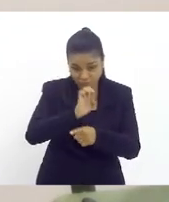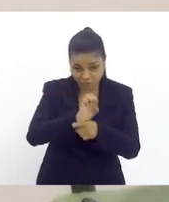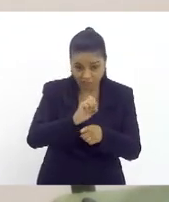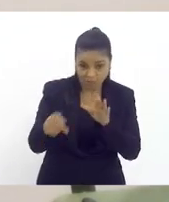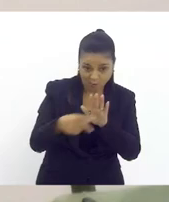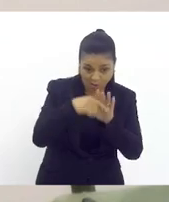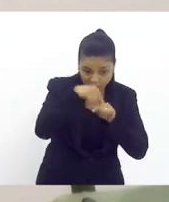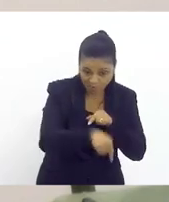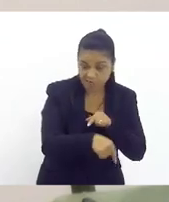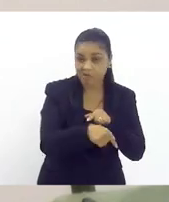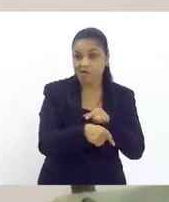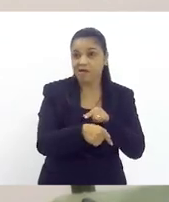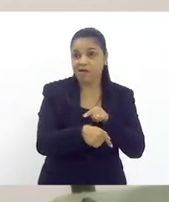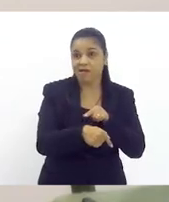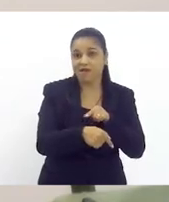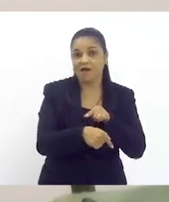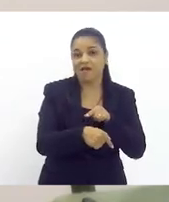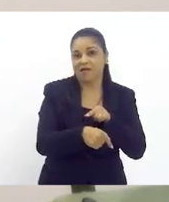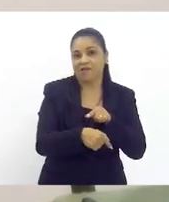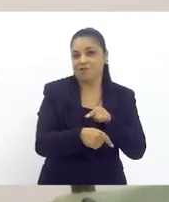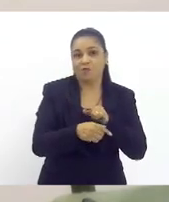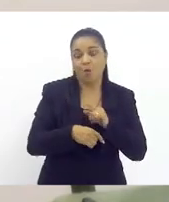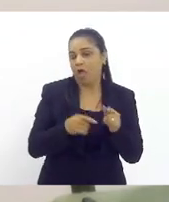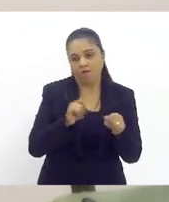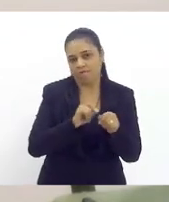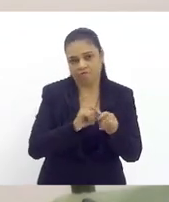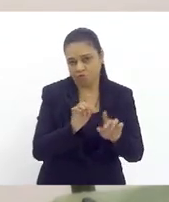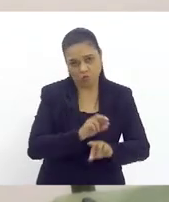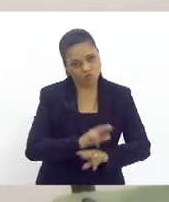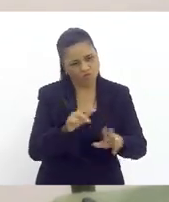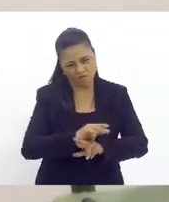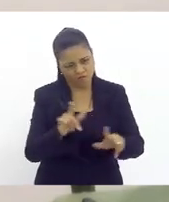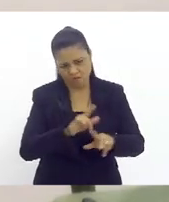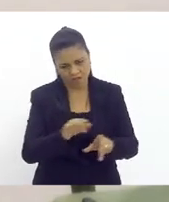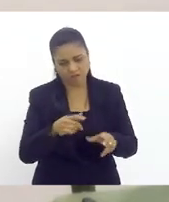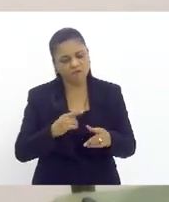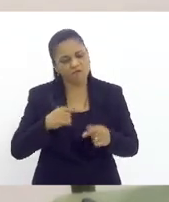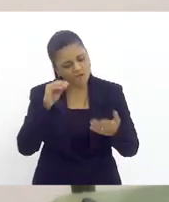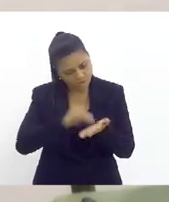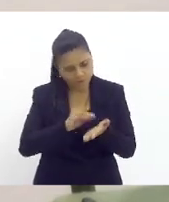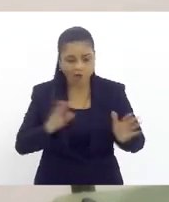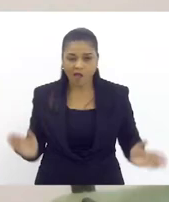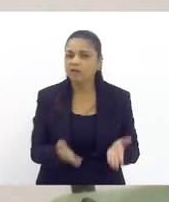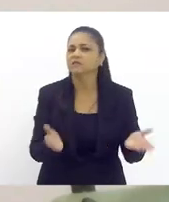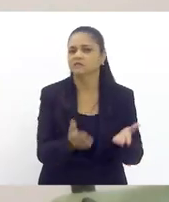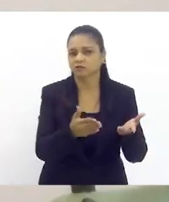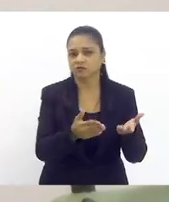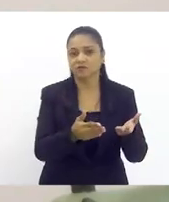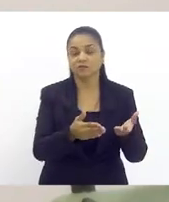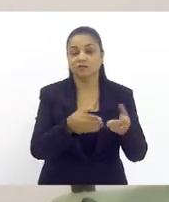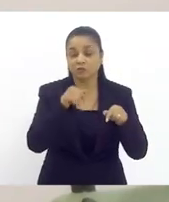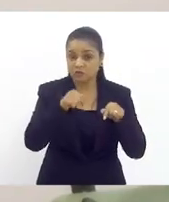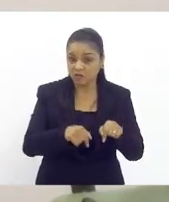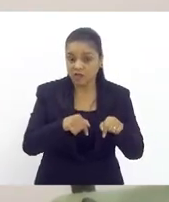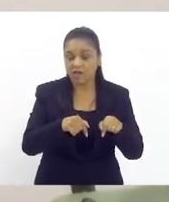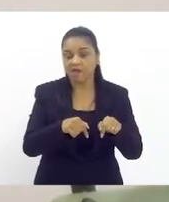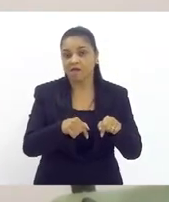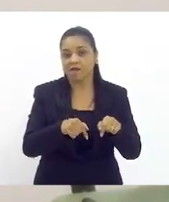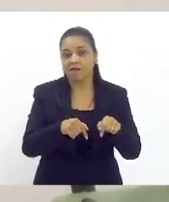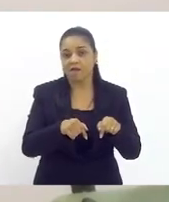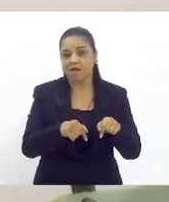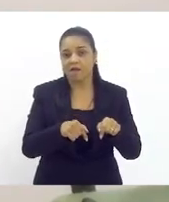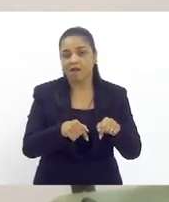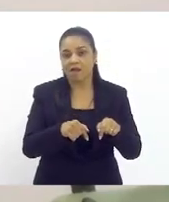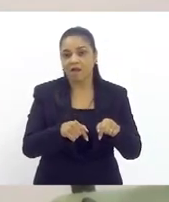as mudas do Estado isso é uma coisa que não é feito e falta incentivo para isso então chegar nesse lugar